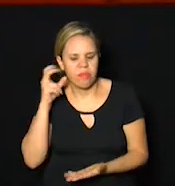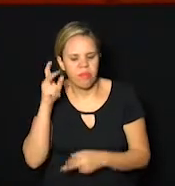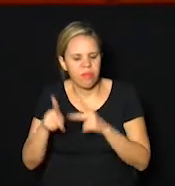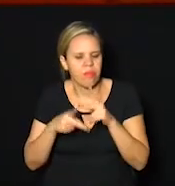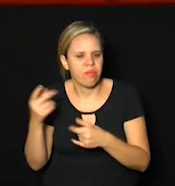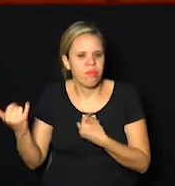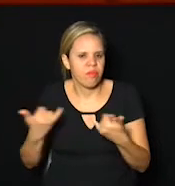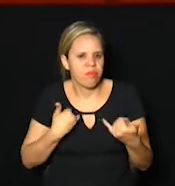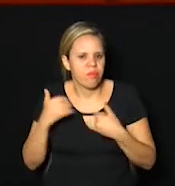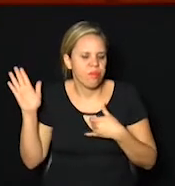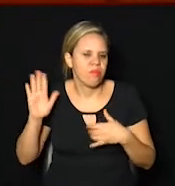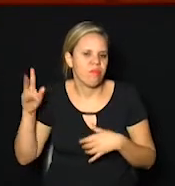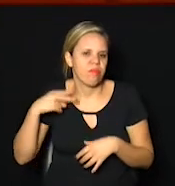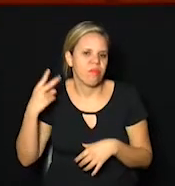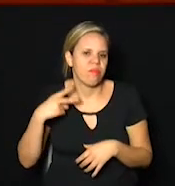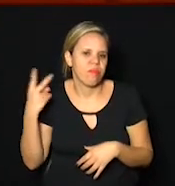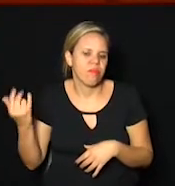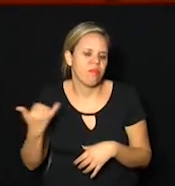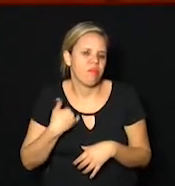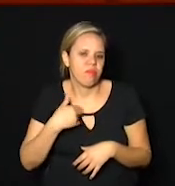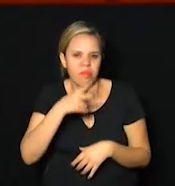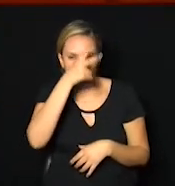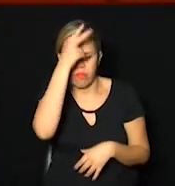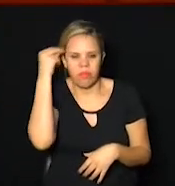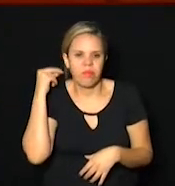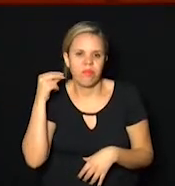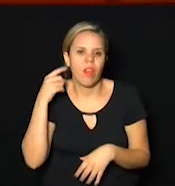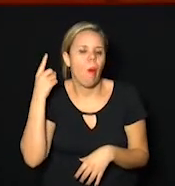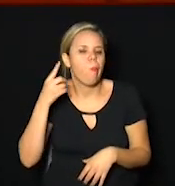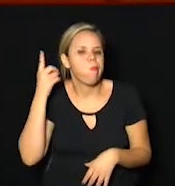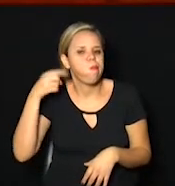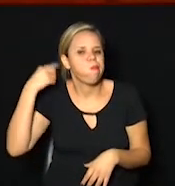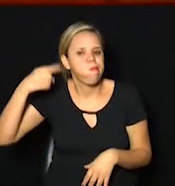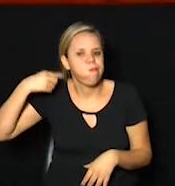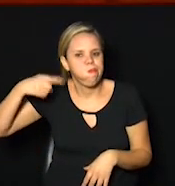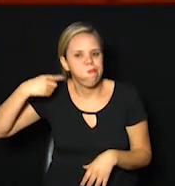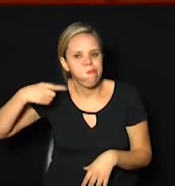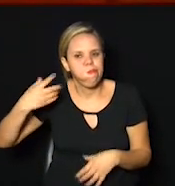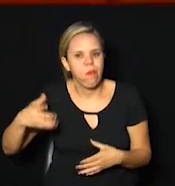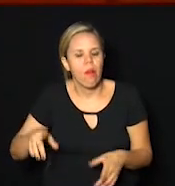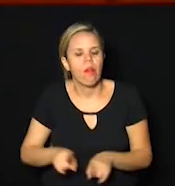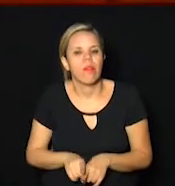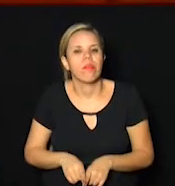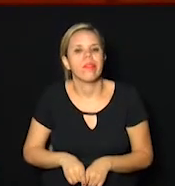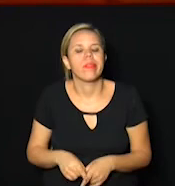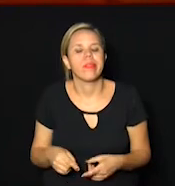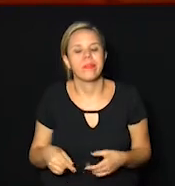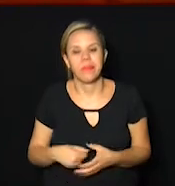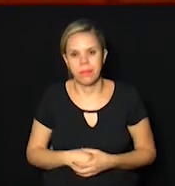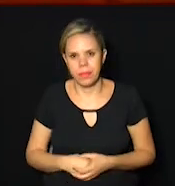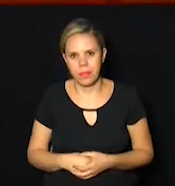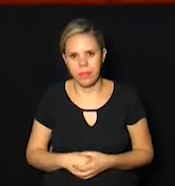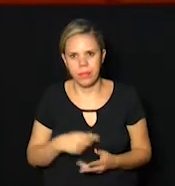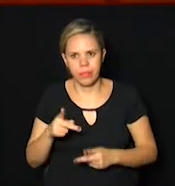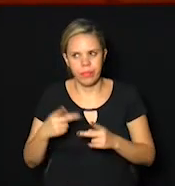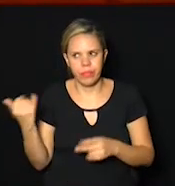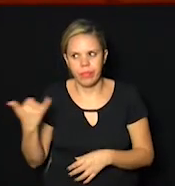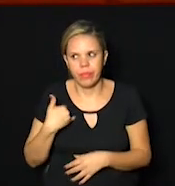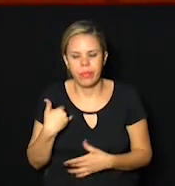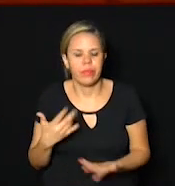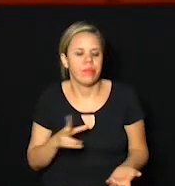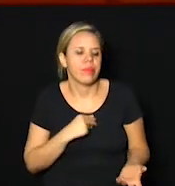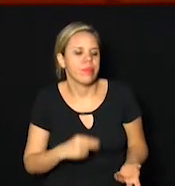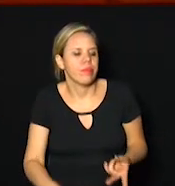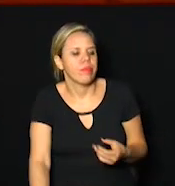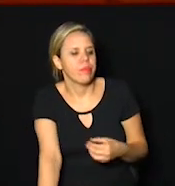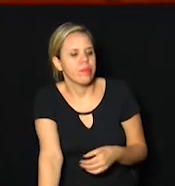muito candidato a vereador, muito candidato a prefeito, deputado, né? Este ano vereador e prefeito. Muita gente me dizendo assim, nossa, é